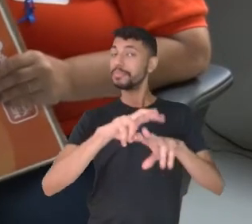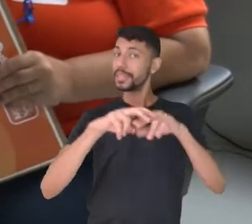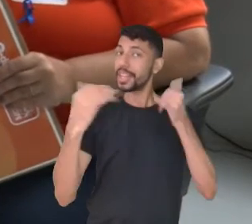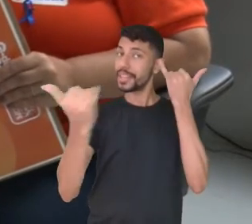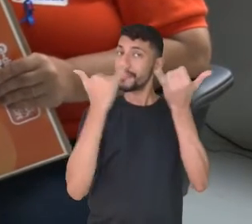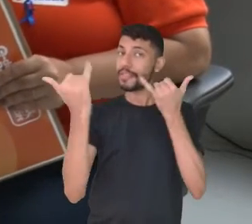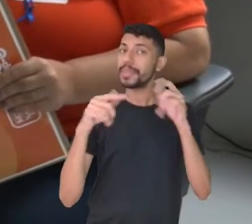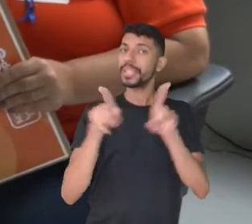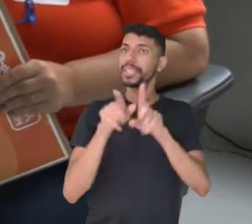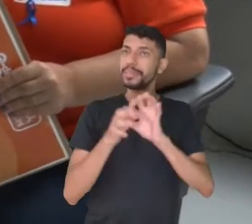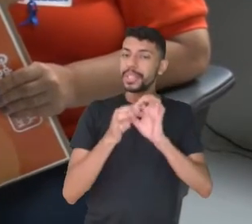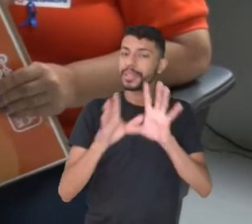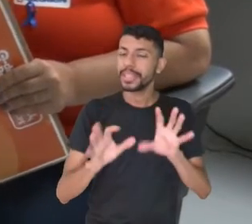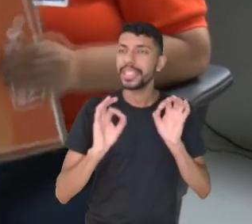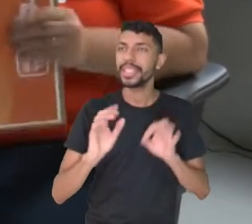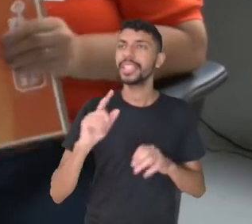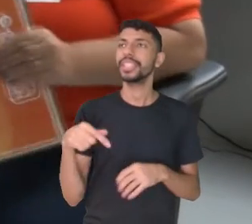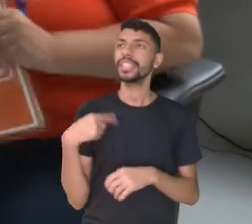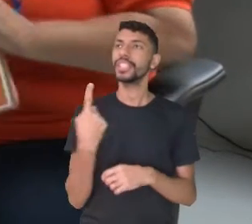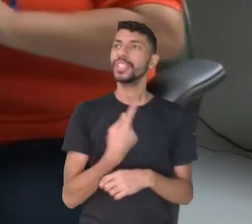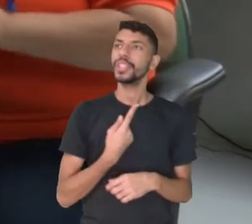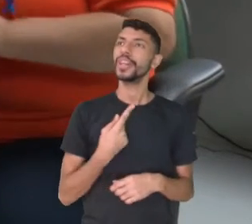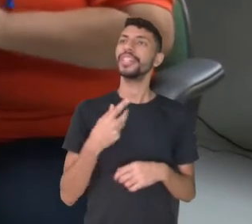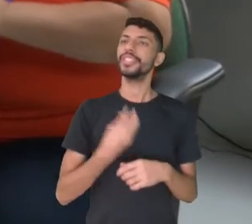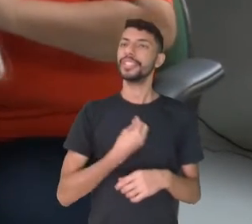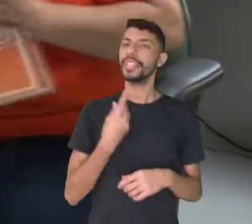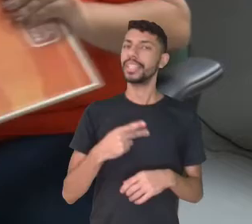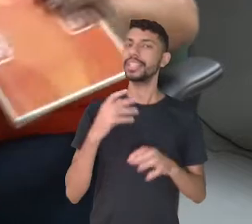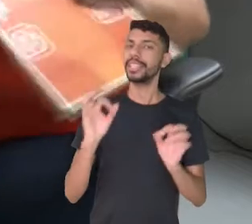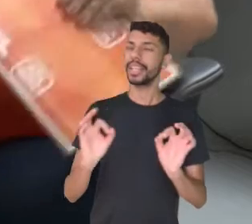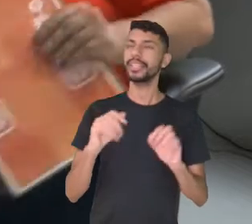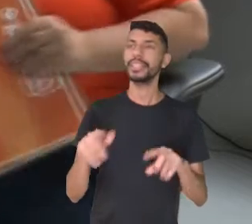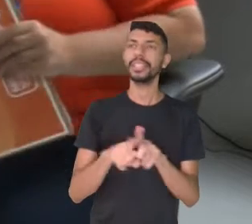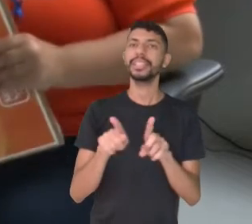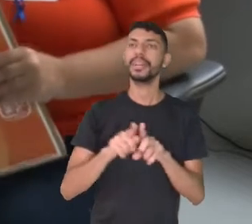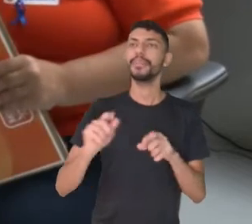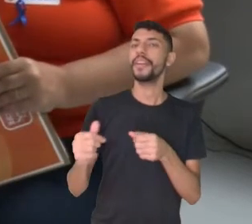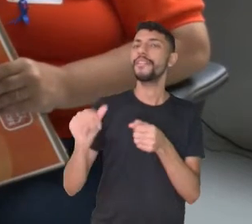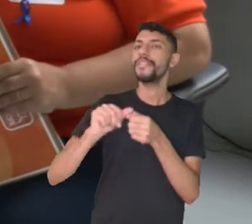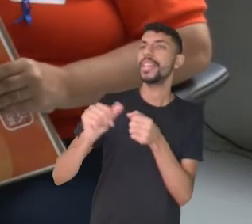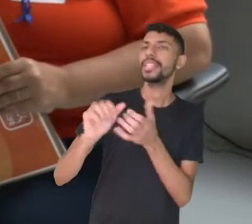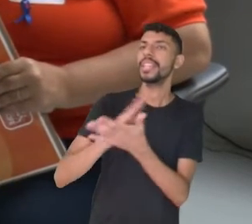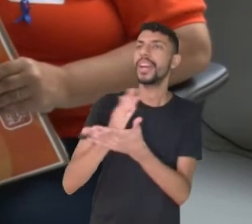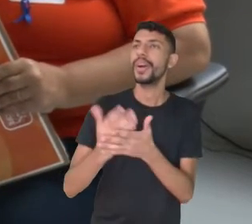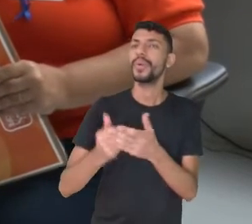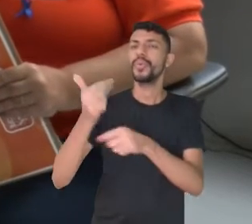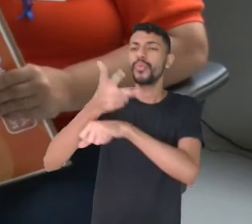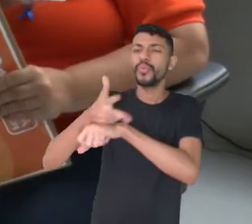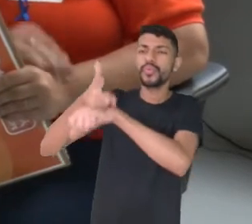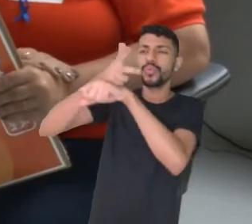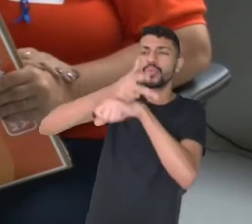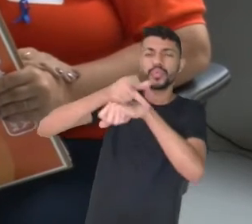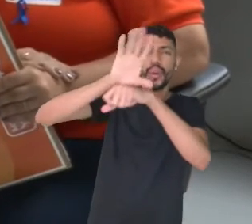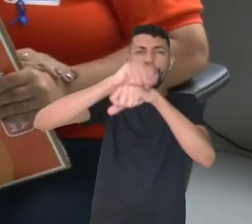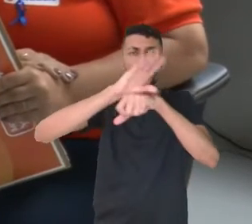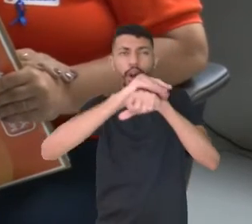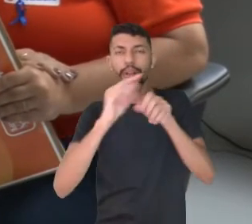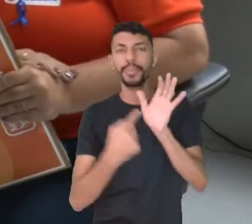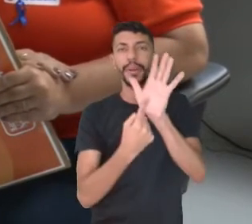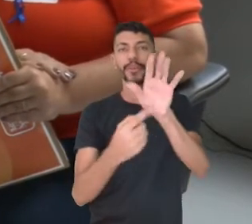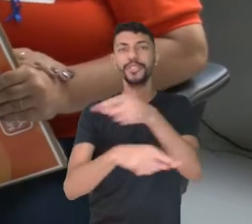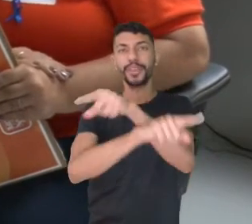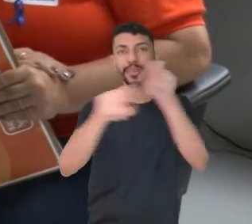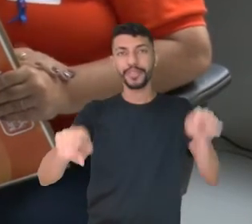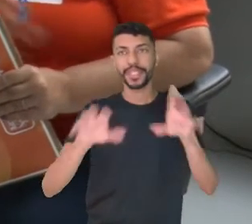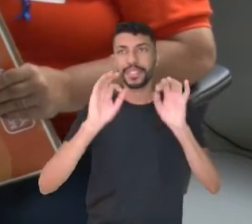né, e disponibilidade de nos passar e deixar com que a gente fizesse aqui algumas filmagens, fotografia, para apresentarmos a